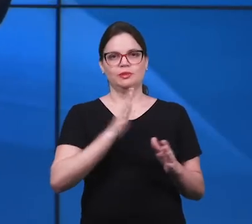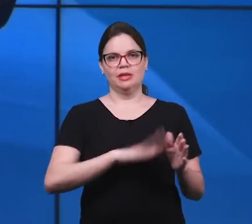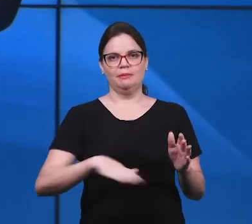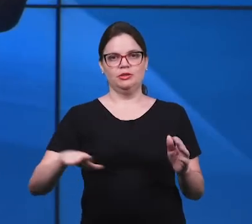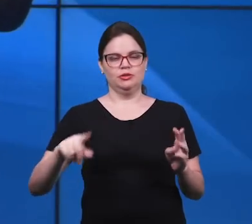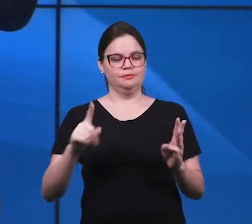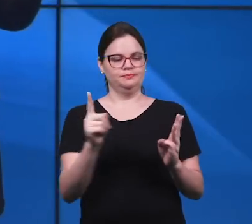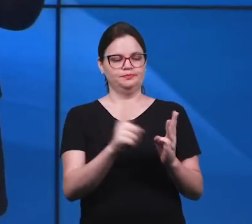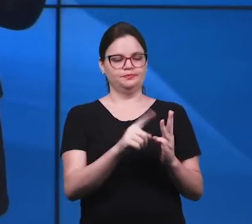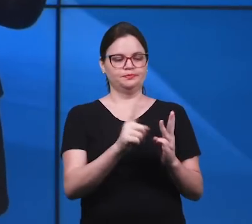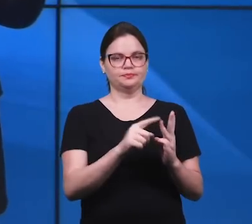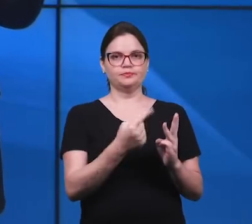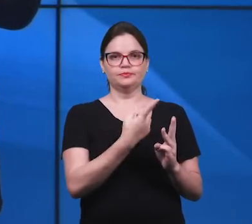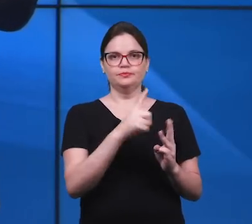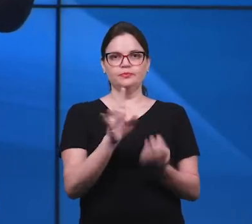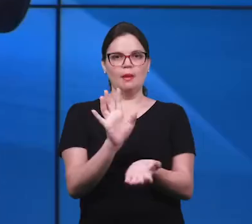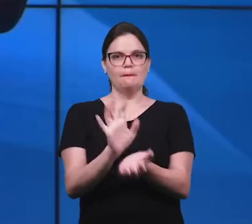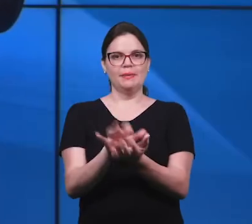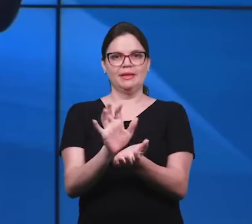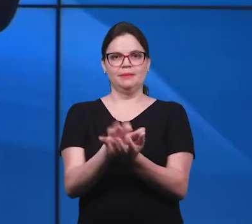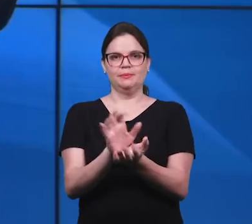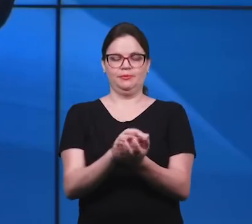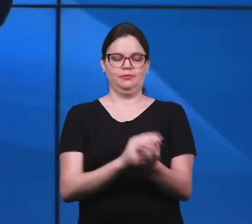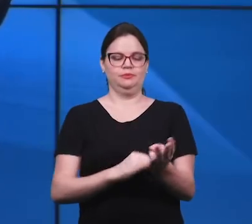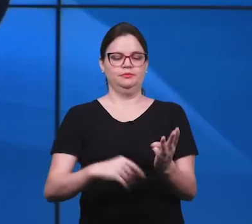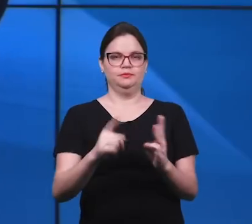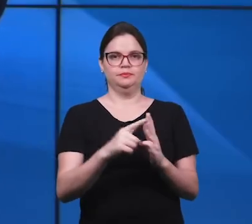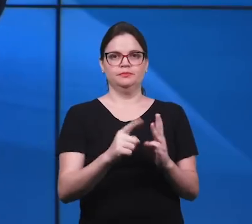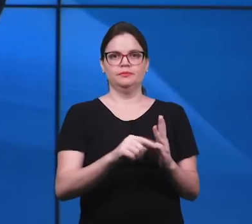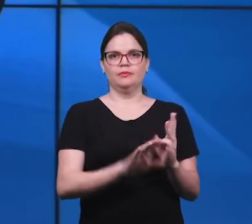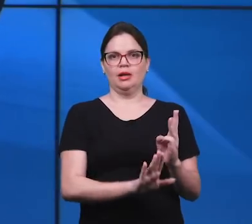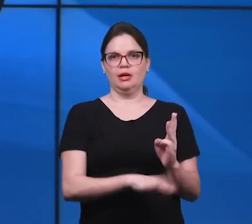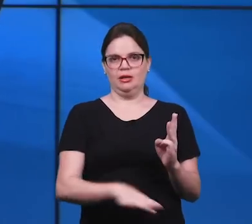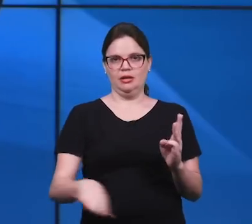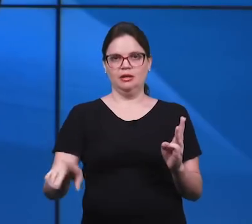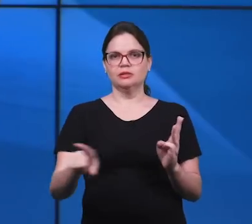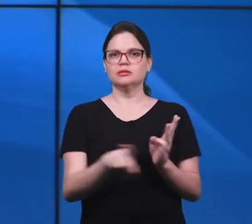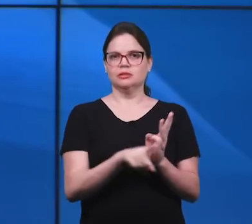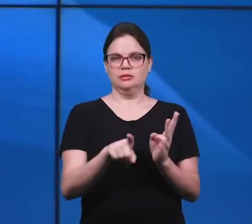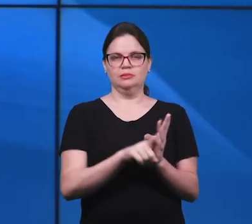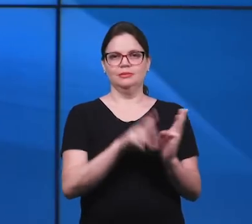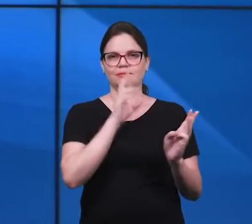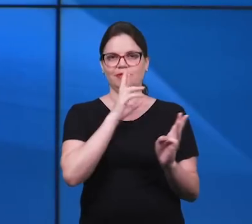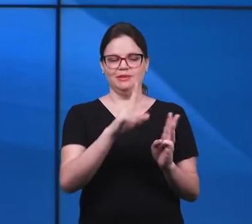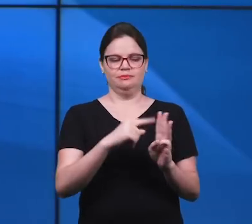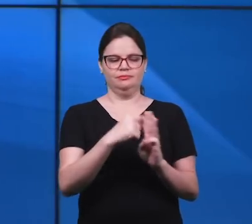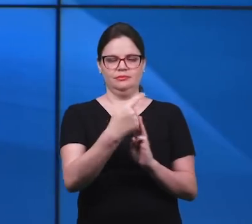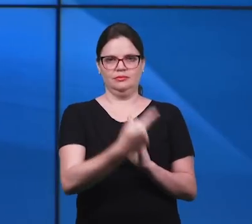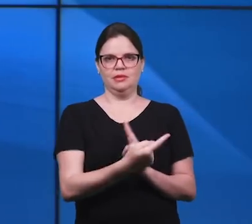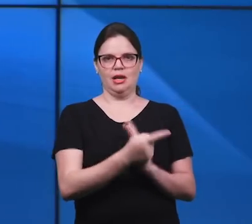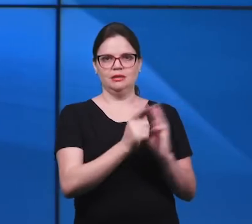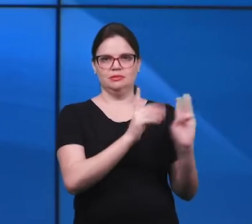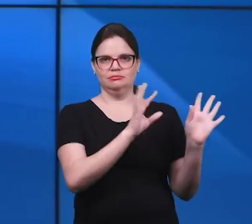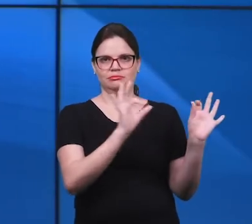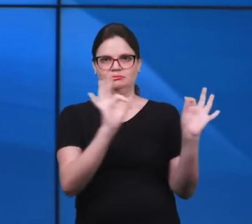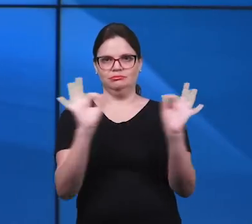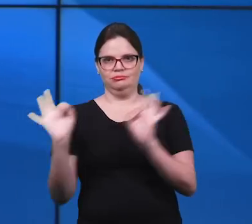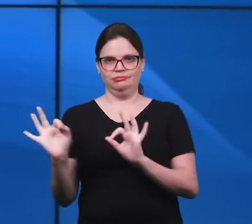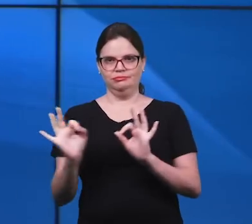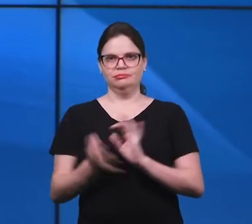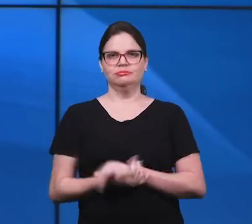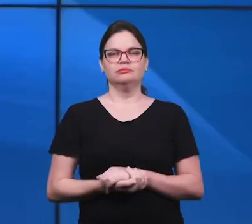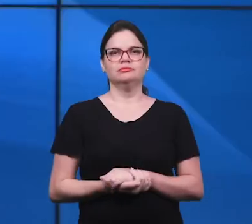por último, vamos ao estado de Pernambuco, lá no Nordeste, a classe de criança da nossa igreja em Caruaru. Vamos às 3 respostas